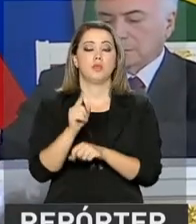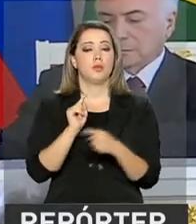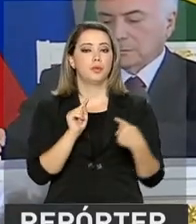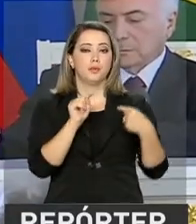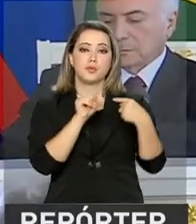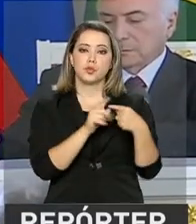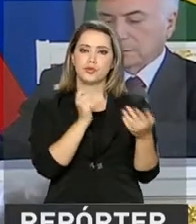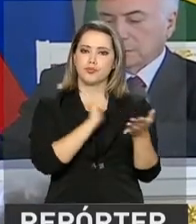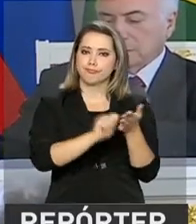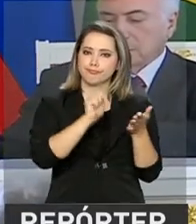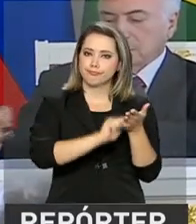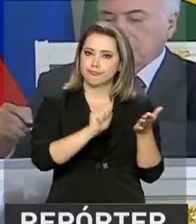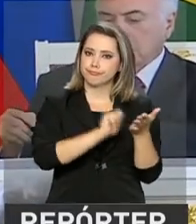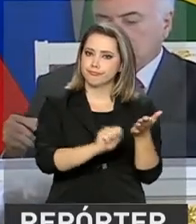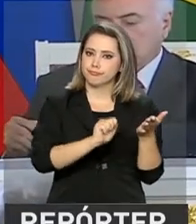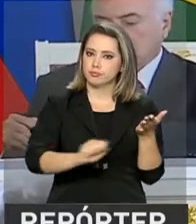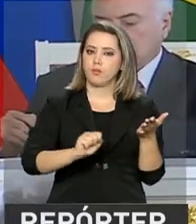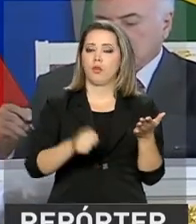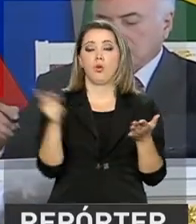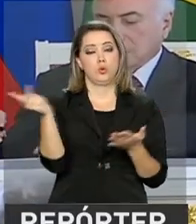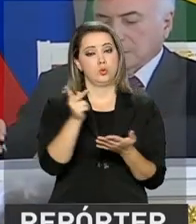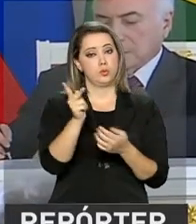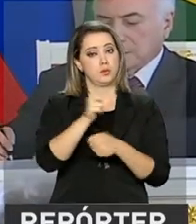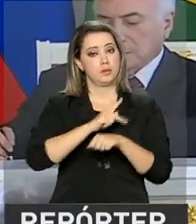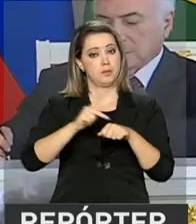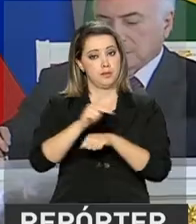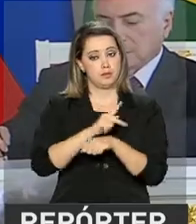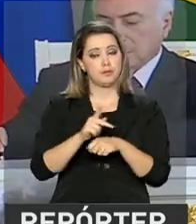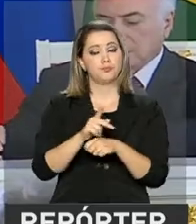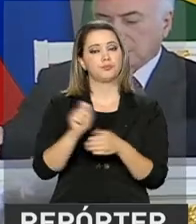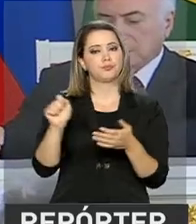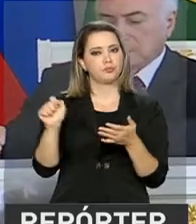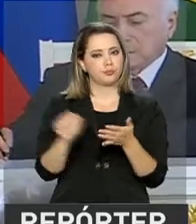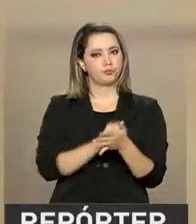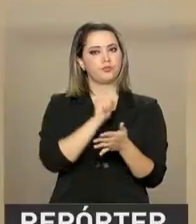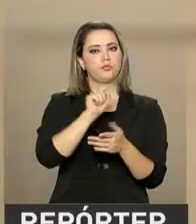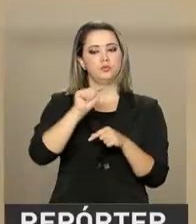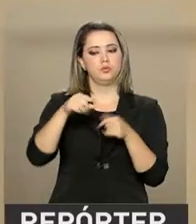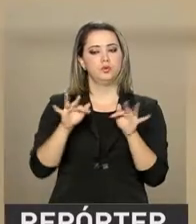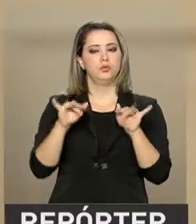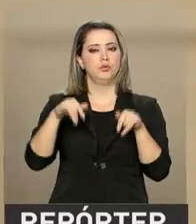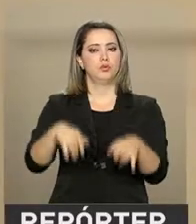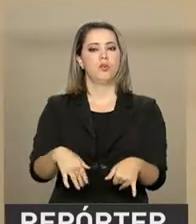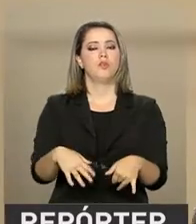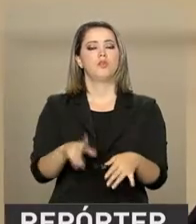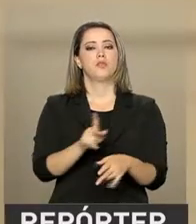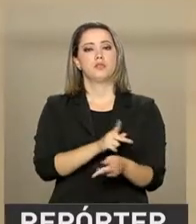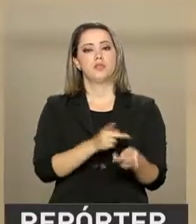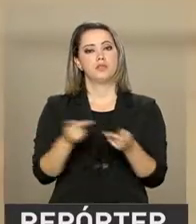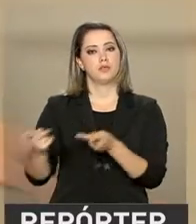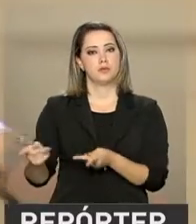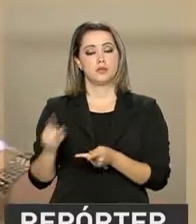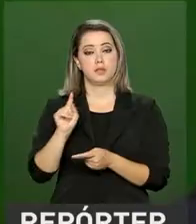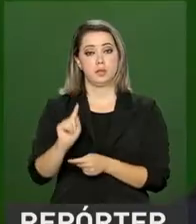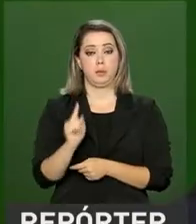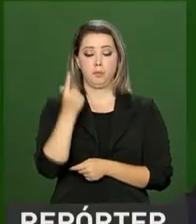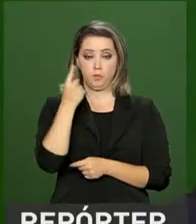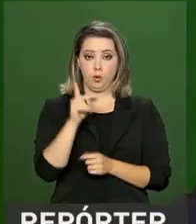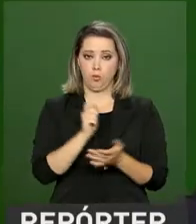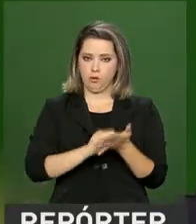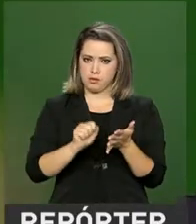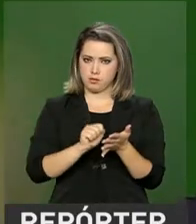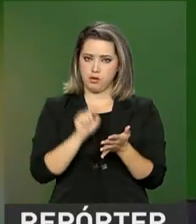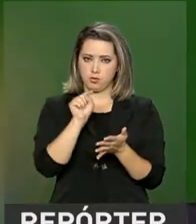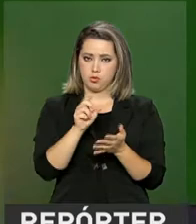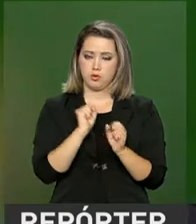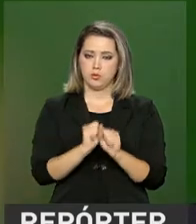dos acordos assinados pelos presidentes dos dois países ao final da visita oficial de michel temer a moscou um deles vai permitir a troca